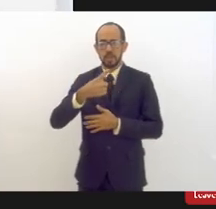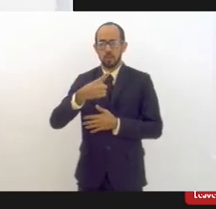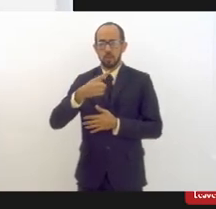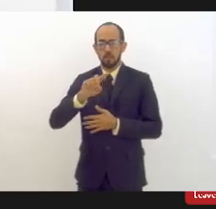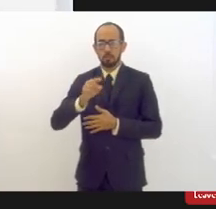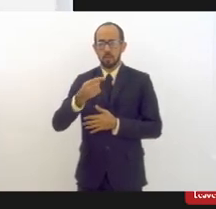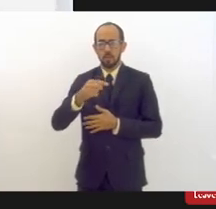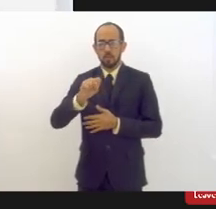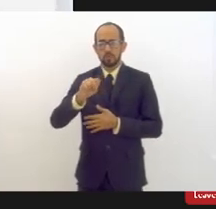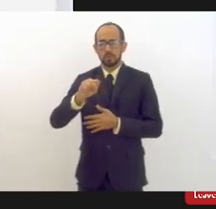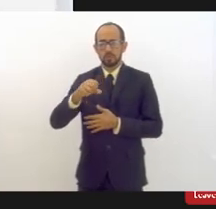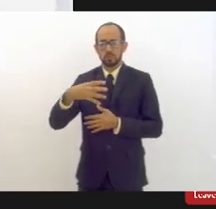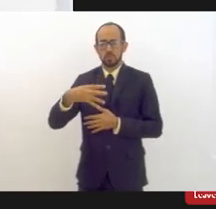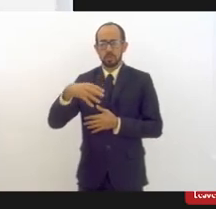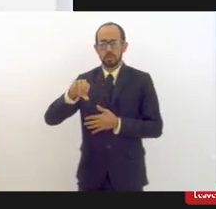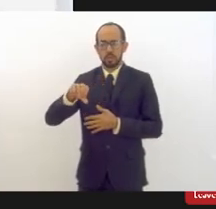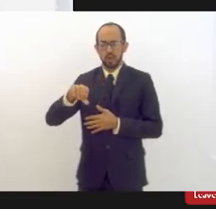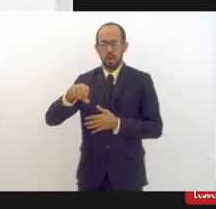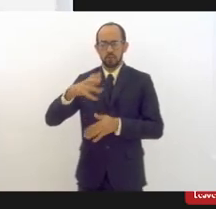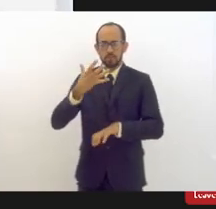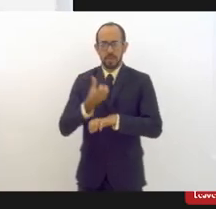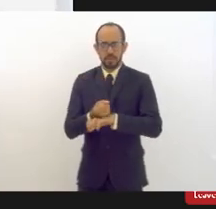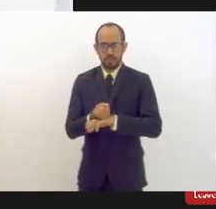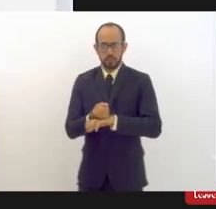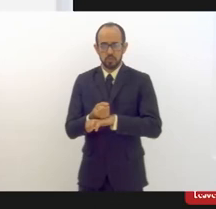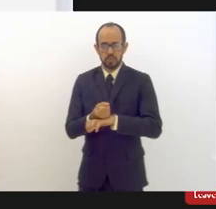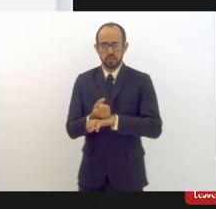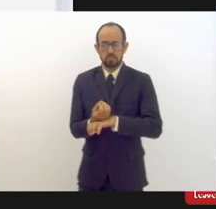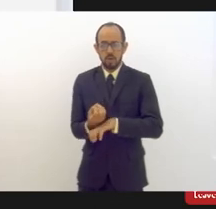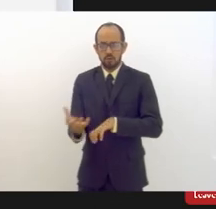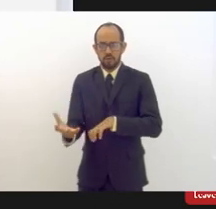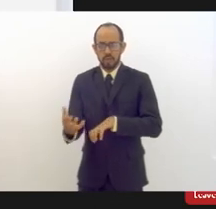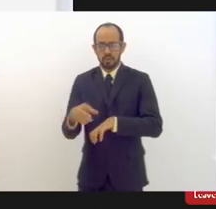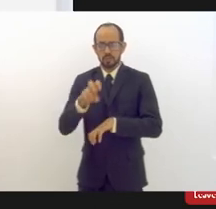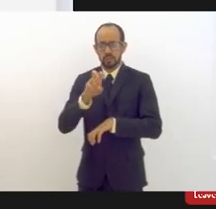431.849, né, matrículas numa oferta de